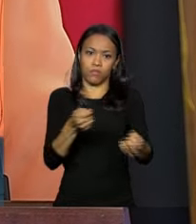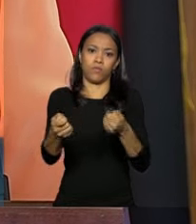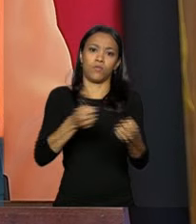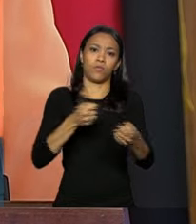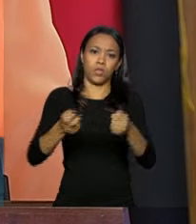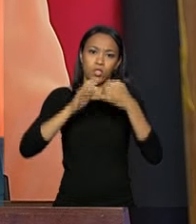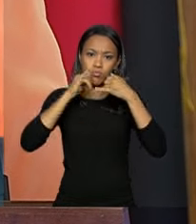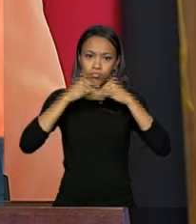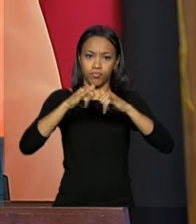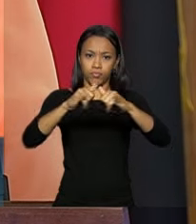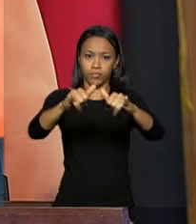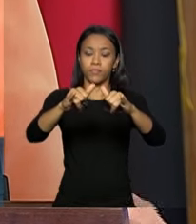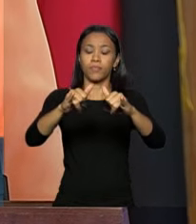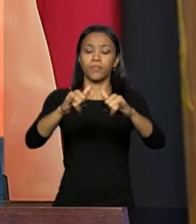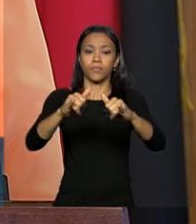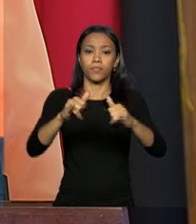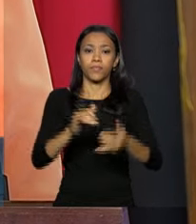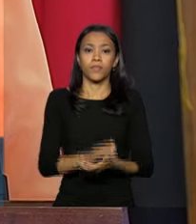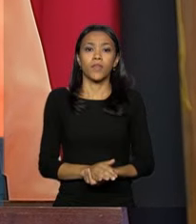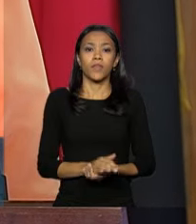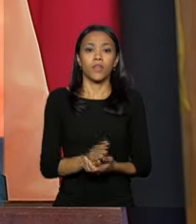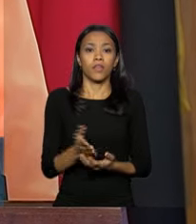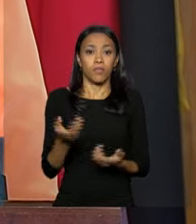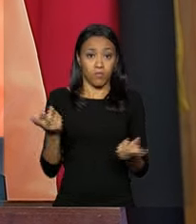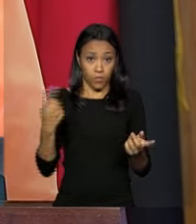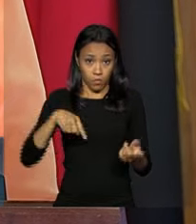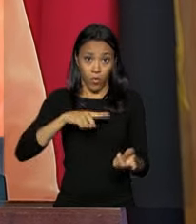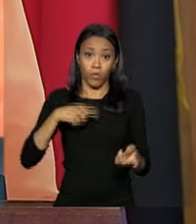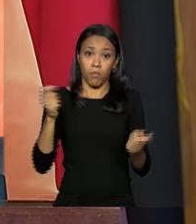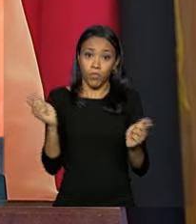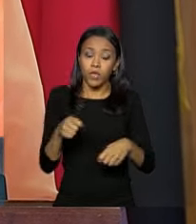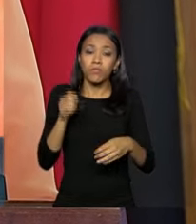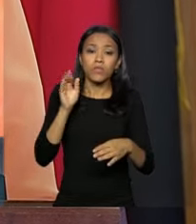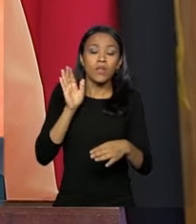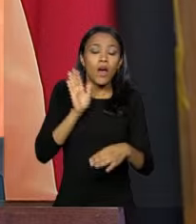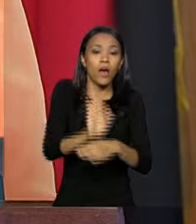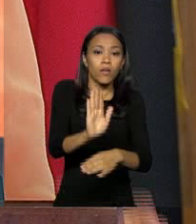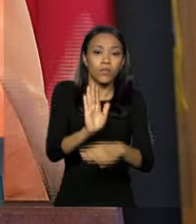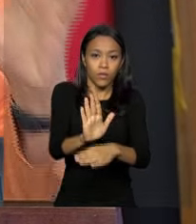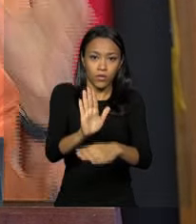Também aqui a Alemanha poderá dar a sua ajuda.